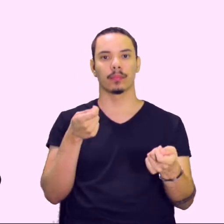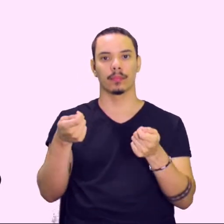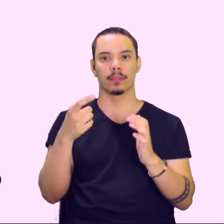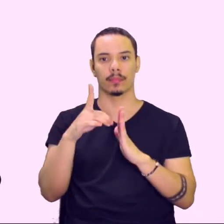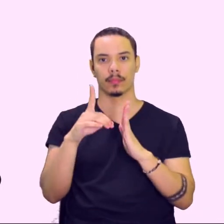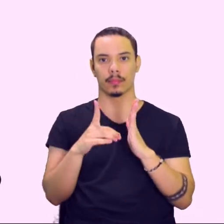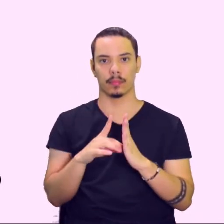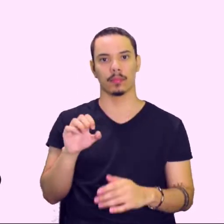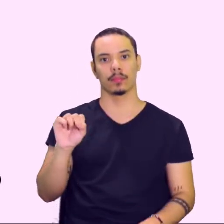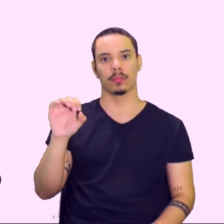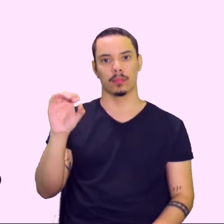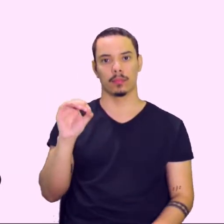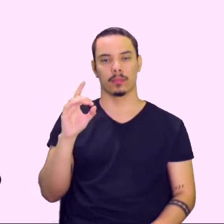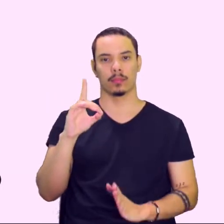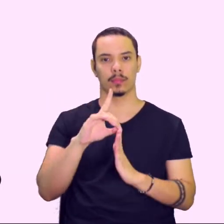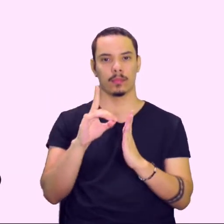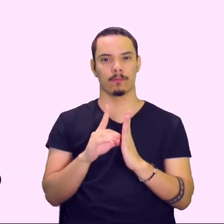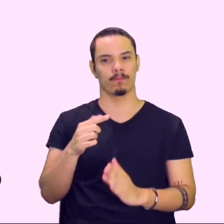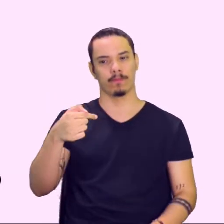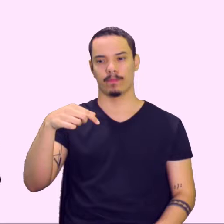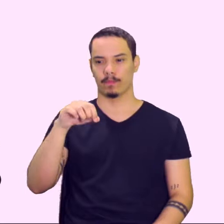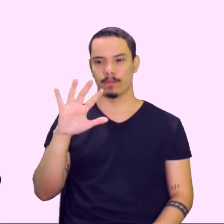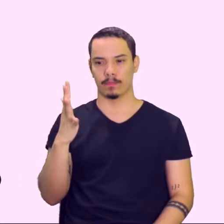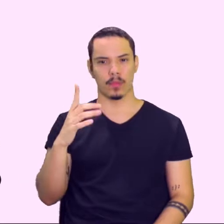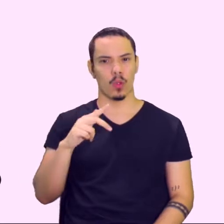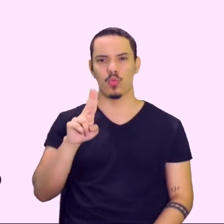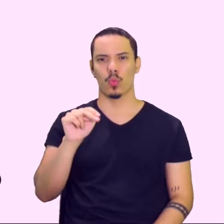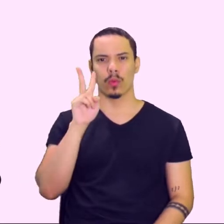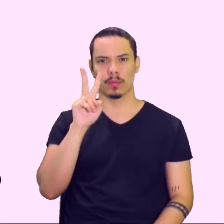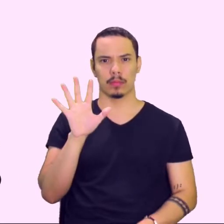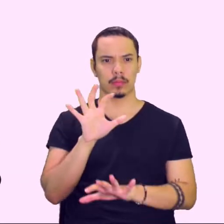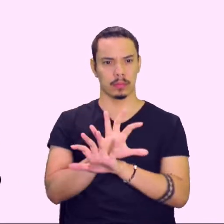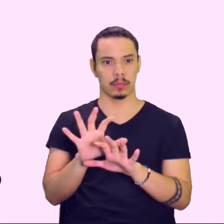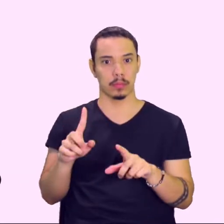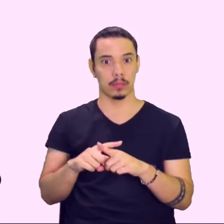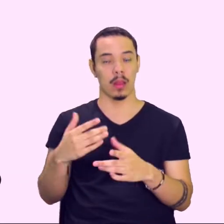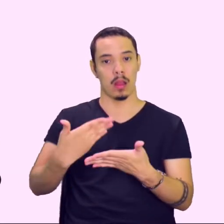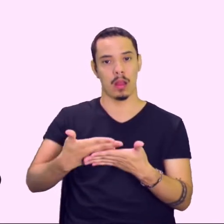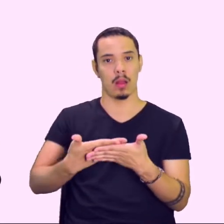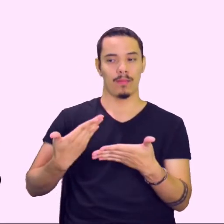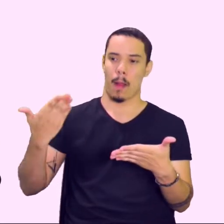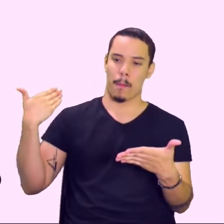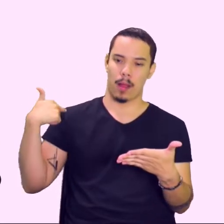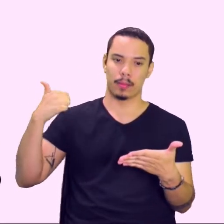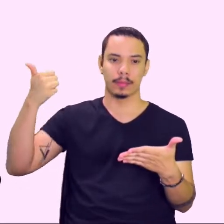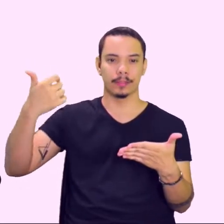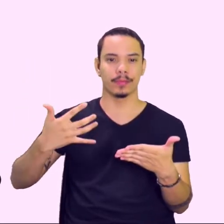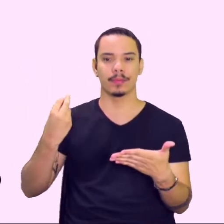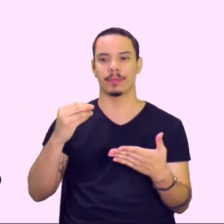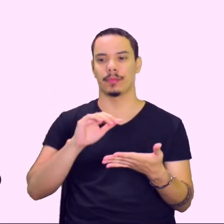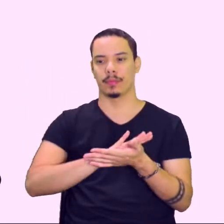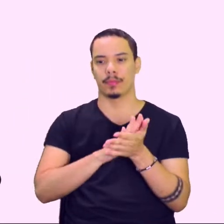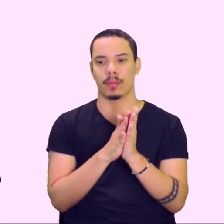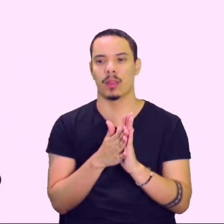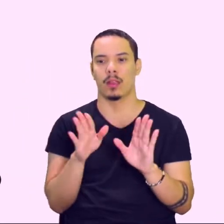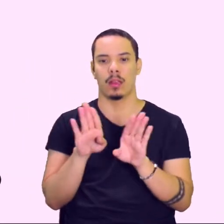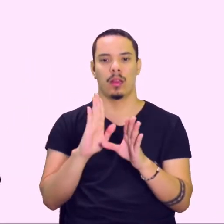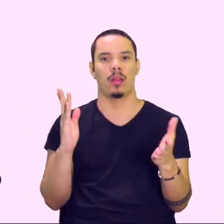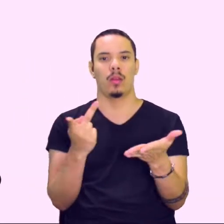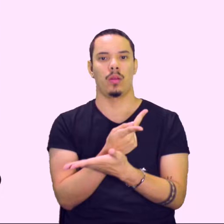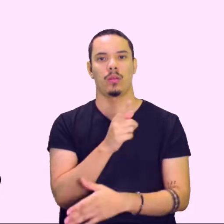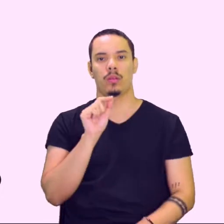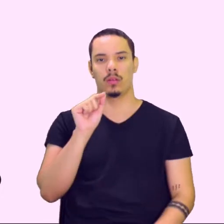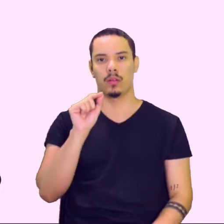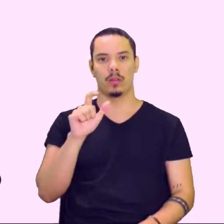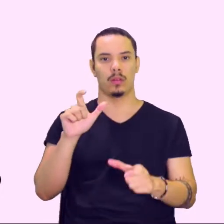década de 70, a gente quase não viu isso, né? E a gente até Exatamente. falou na aula anterior sobre a questão, né, da devastação que ocorreu lá no